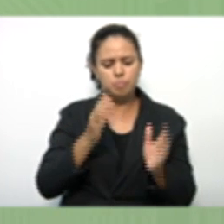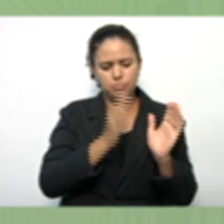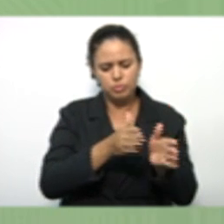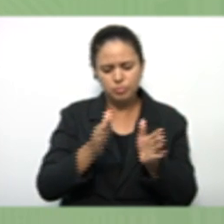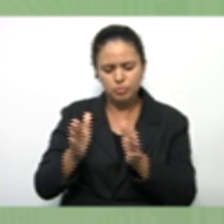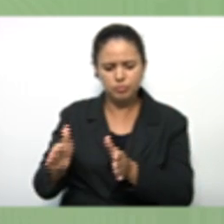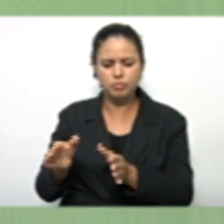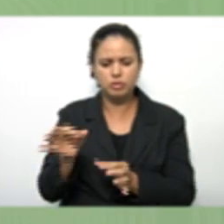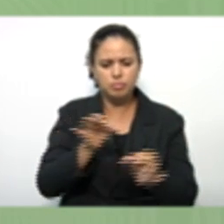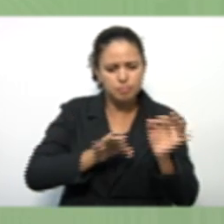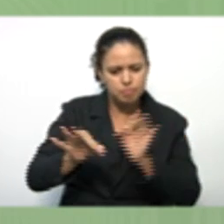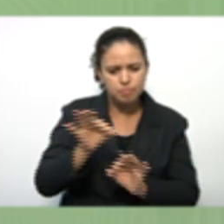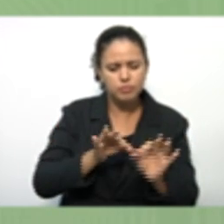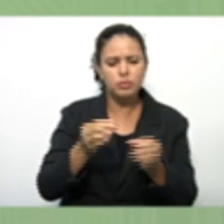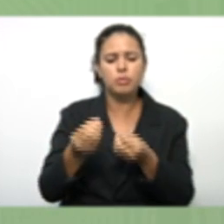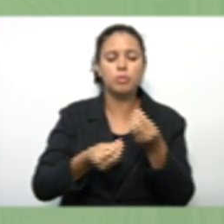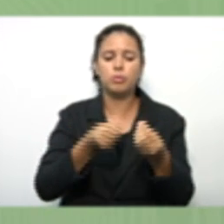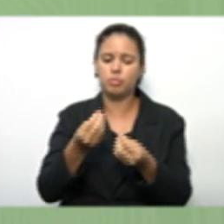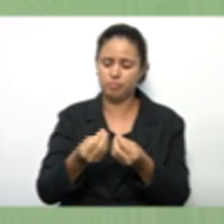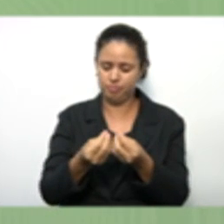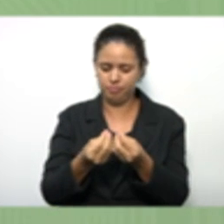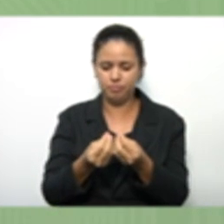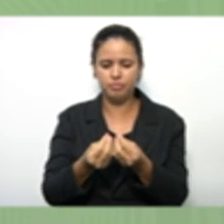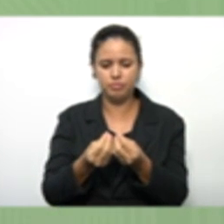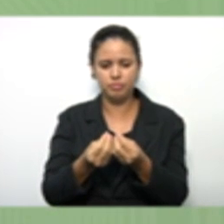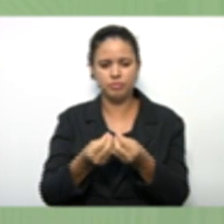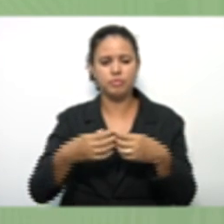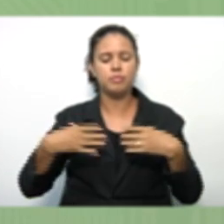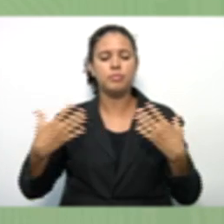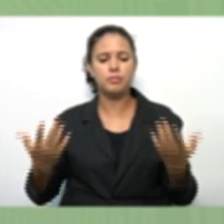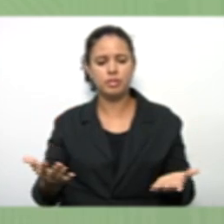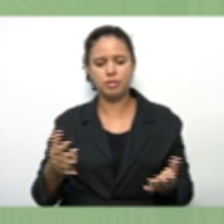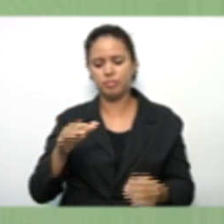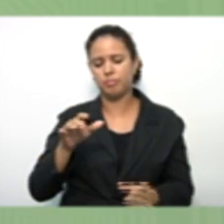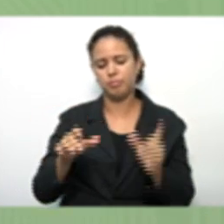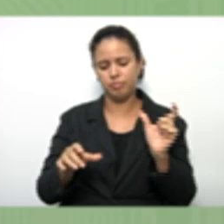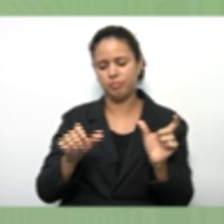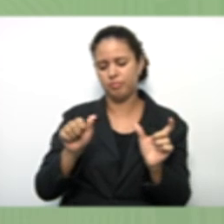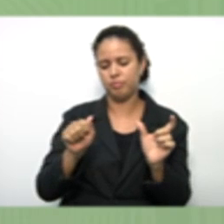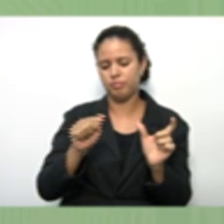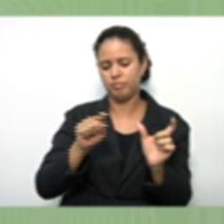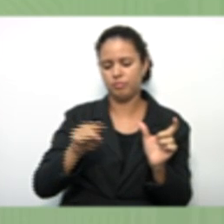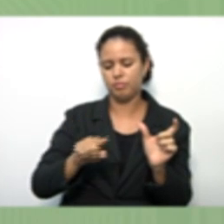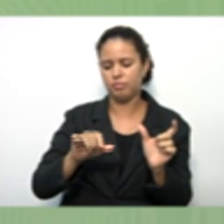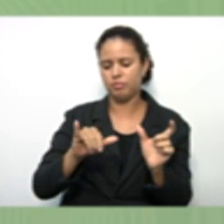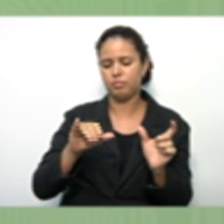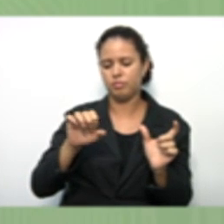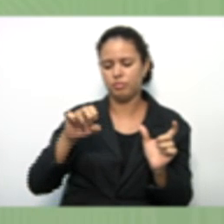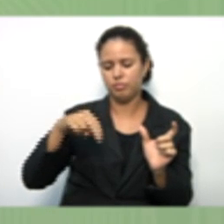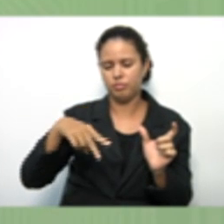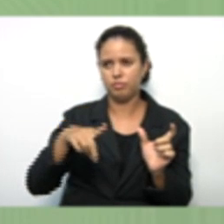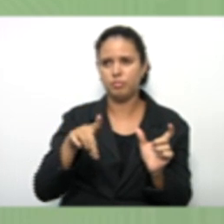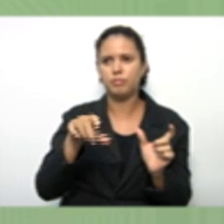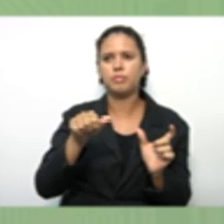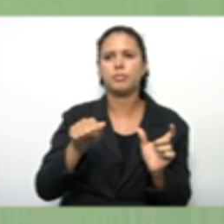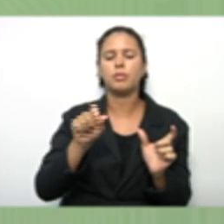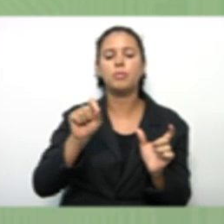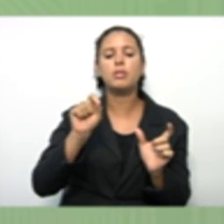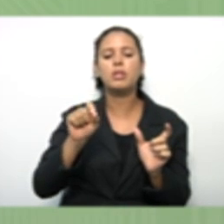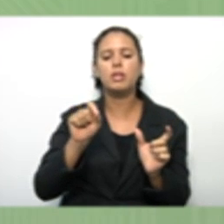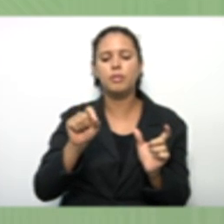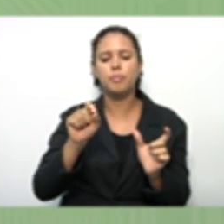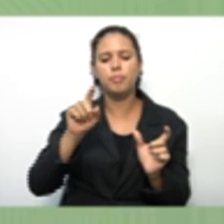já viu que a azienda é o patrimônio mais a gestão da pessoa. Mas tem como esclarecer um pouquinho mais o que é esse patrimônio?